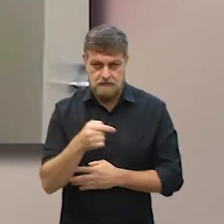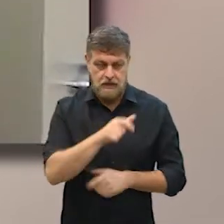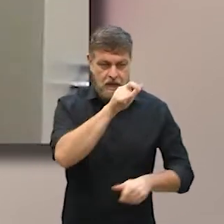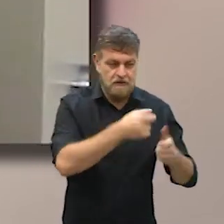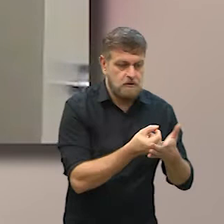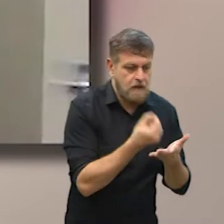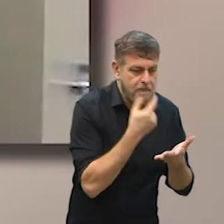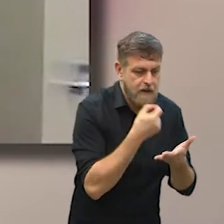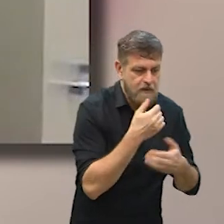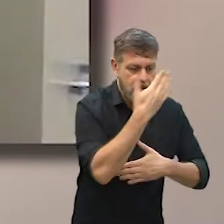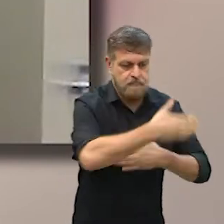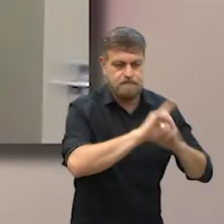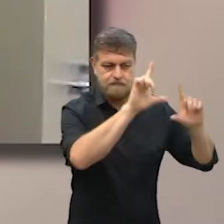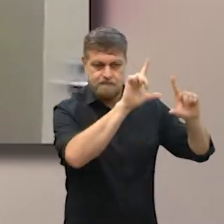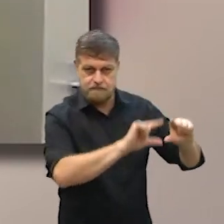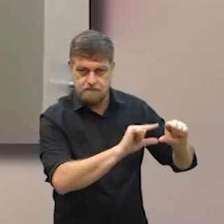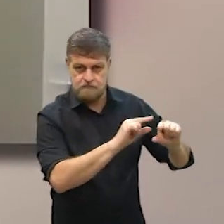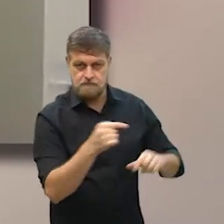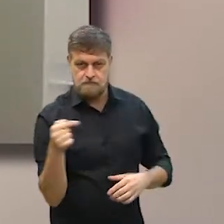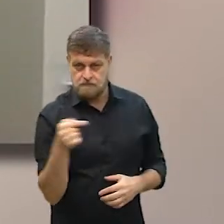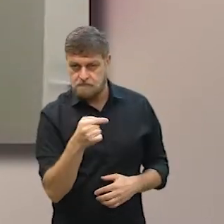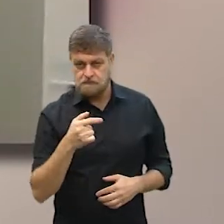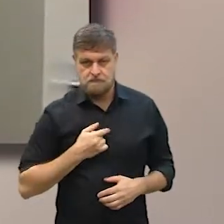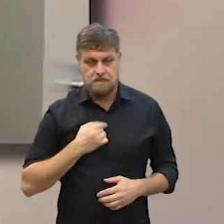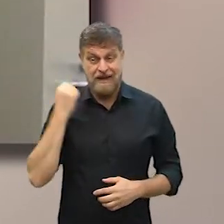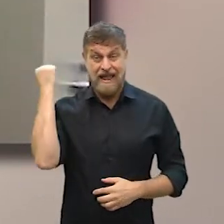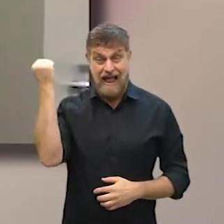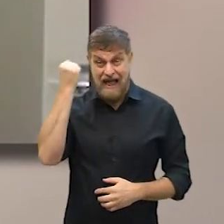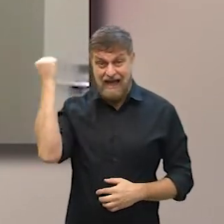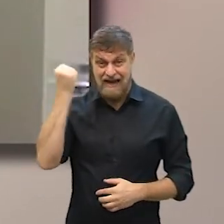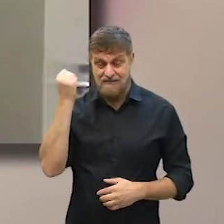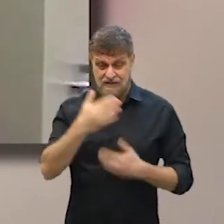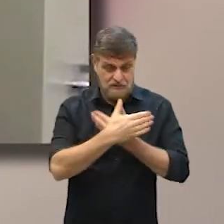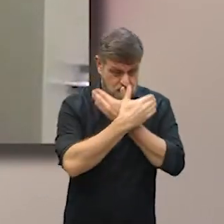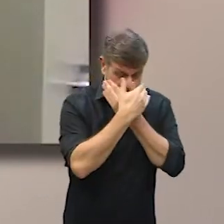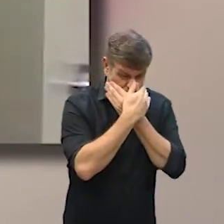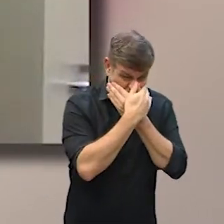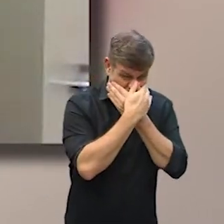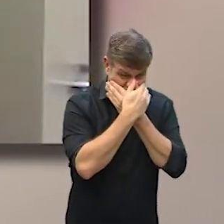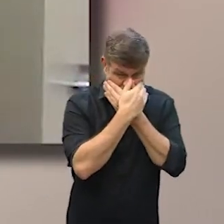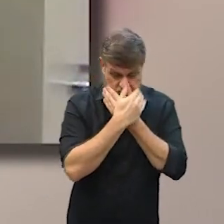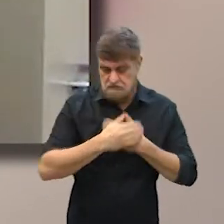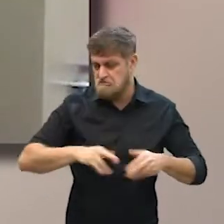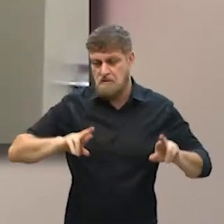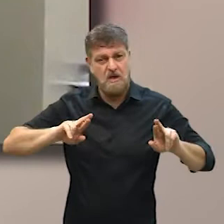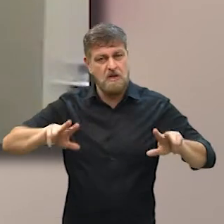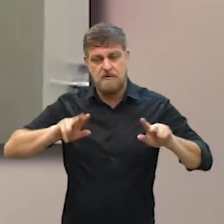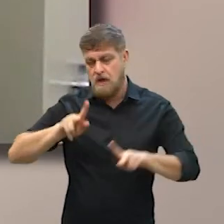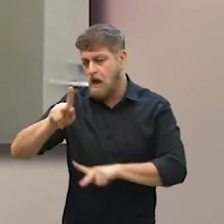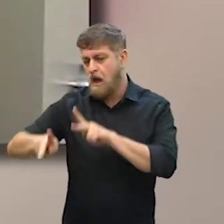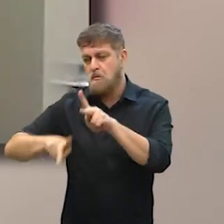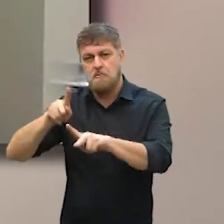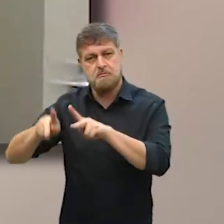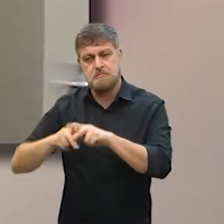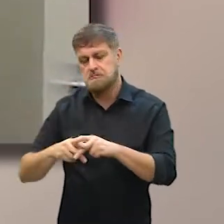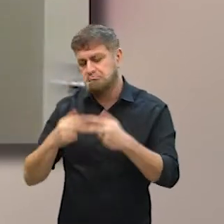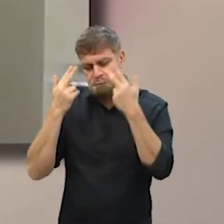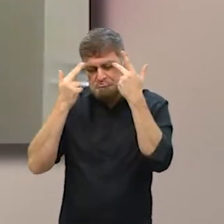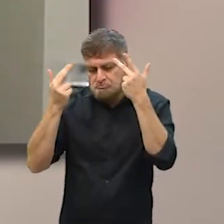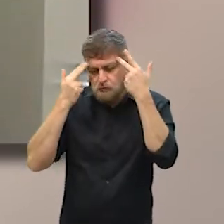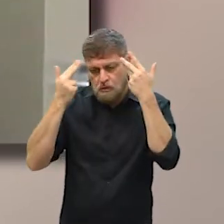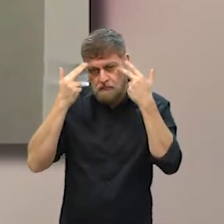usam imunossupressores mais potentes o a gravidade do lúpus mesma não é muito diferente da